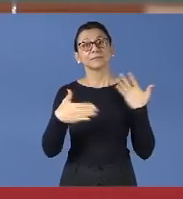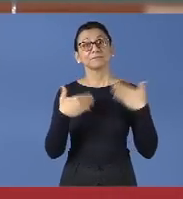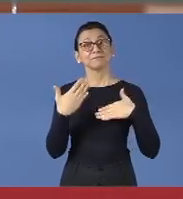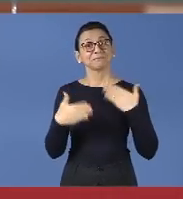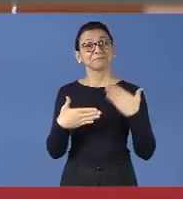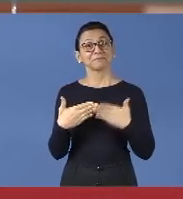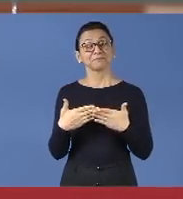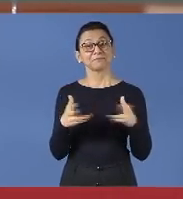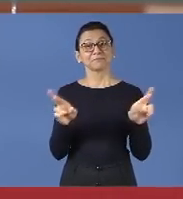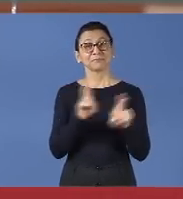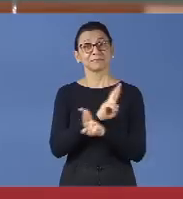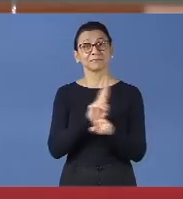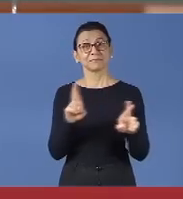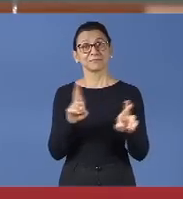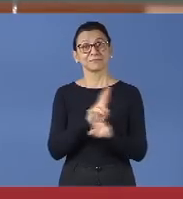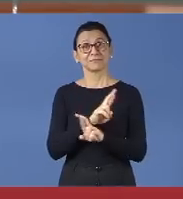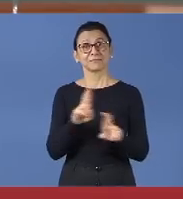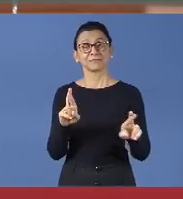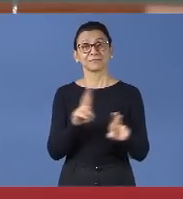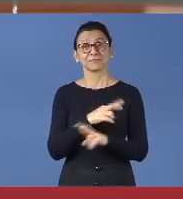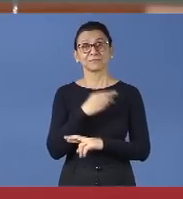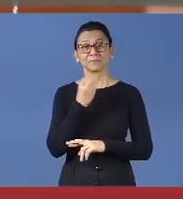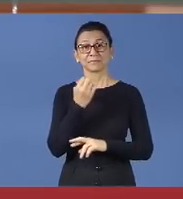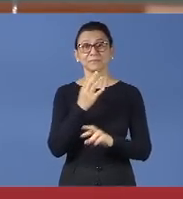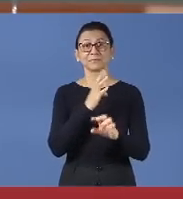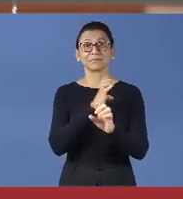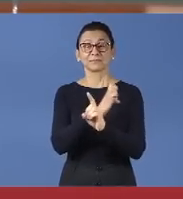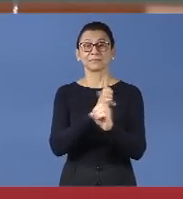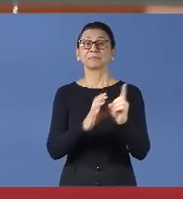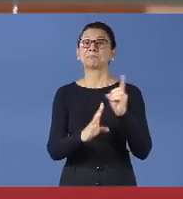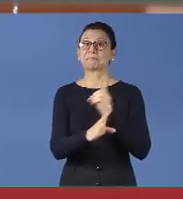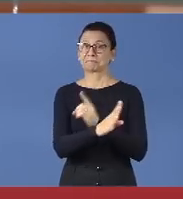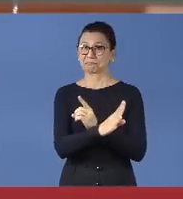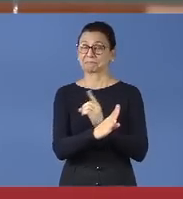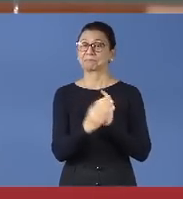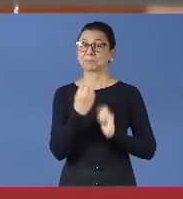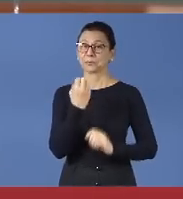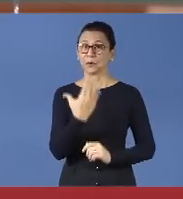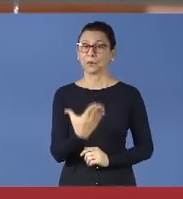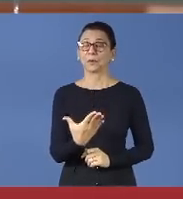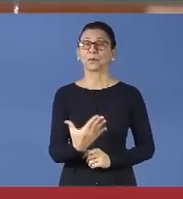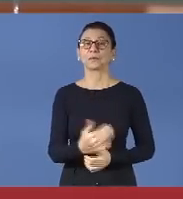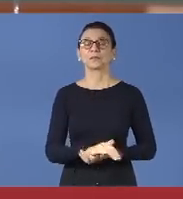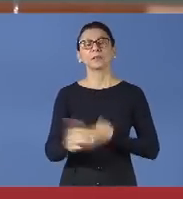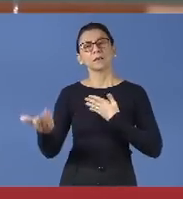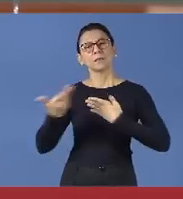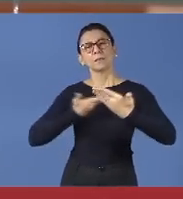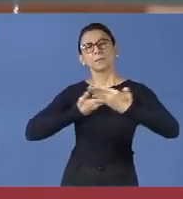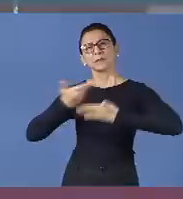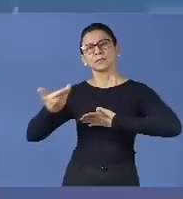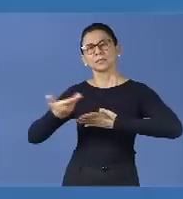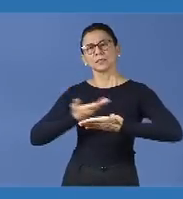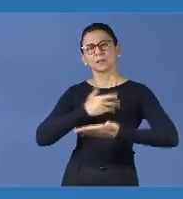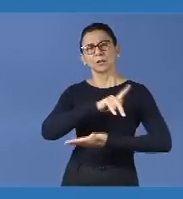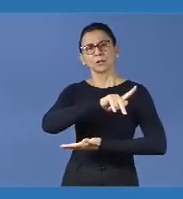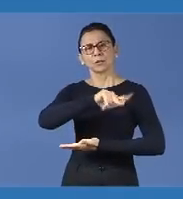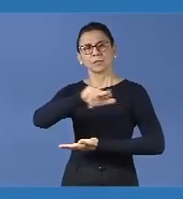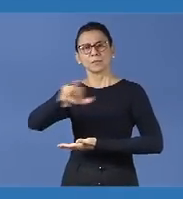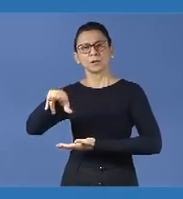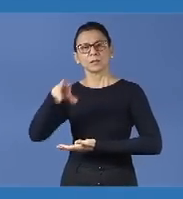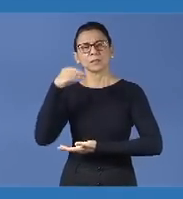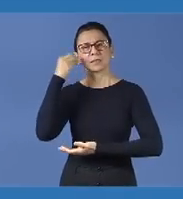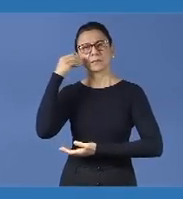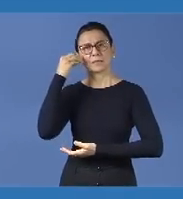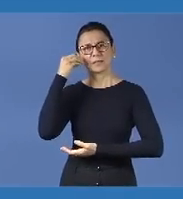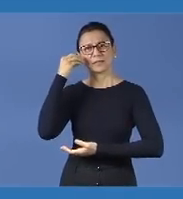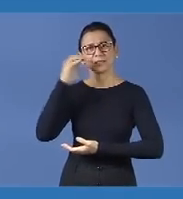o relacionamento dessa informação com a EBD, a Escola Bíblica Dominical, onde compartilhamos ali com os irmãos a experiência vivida